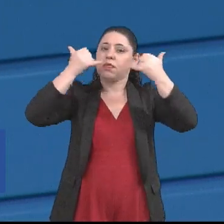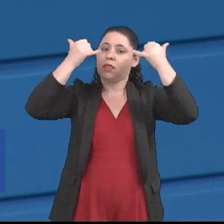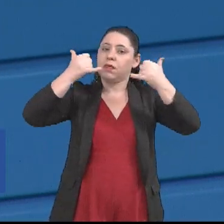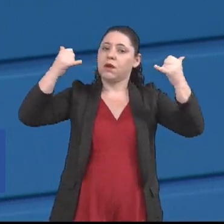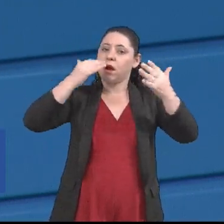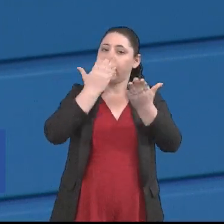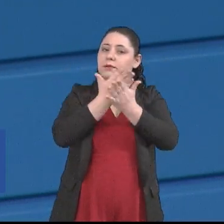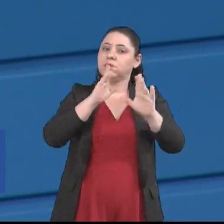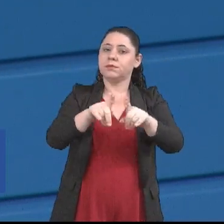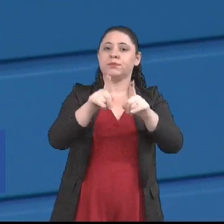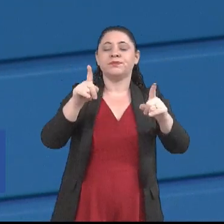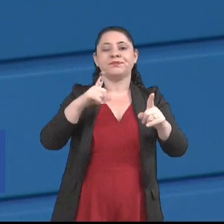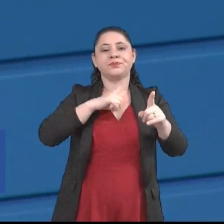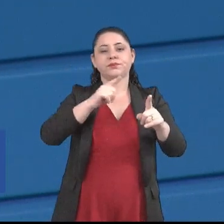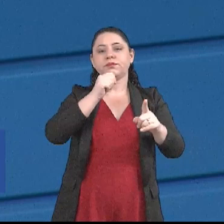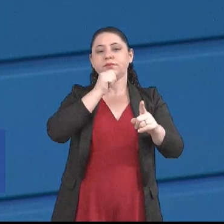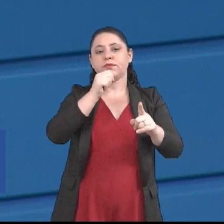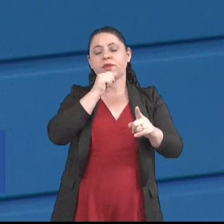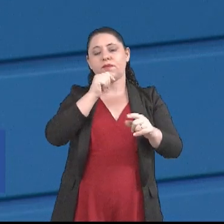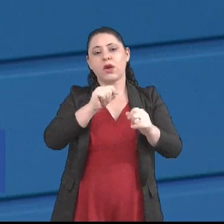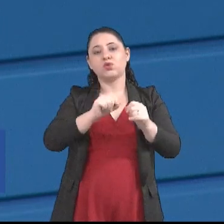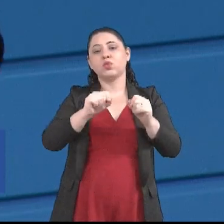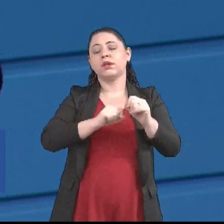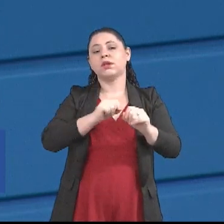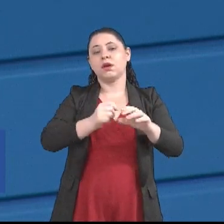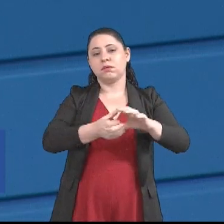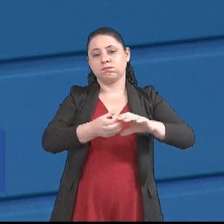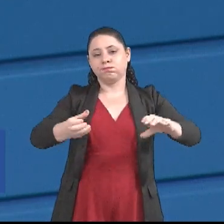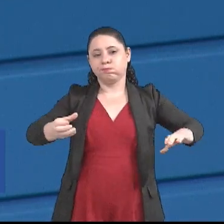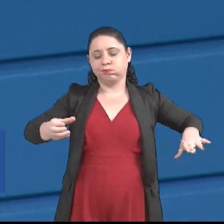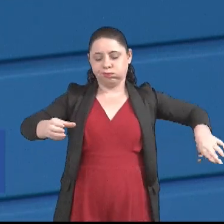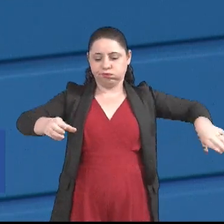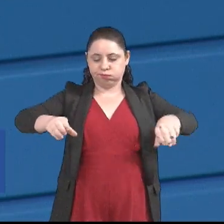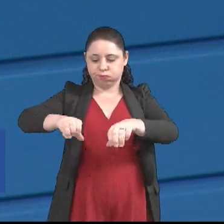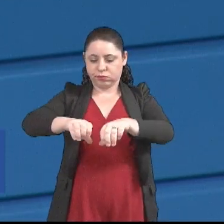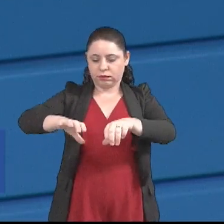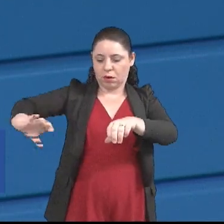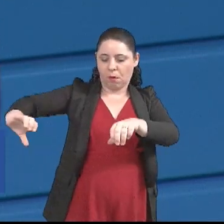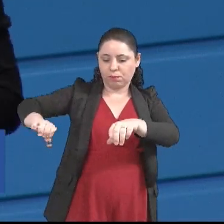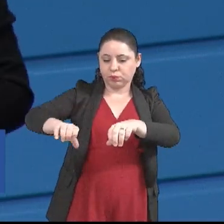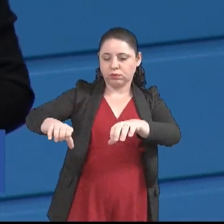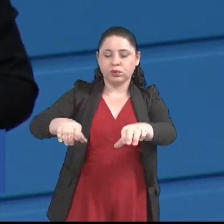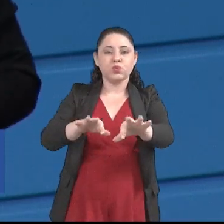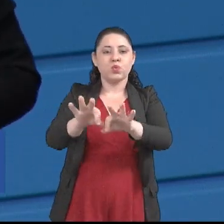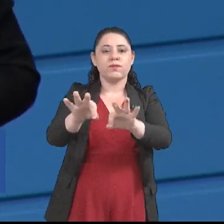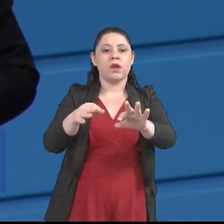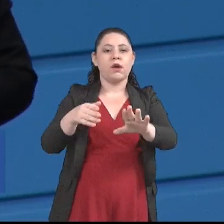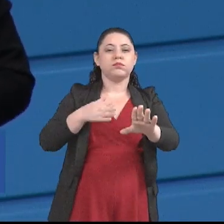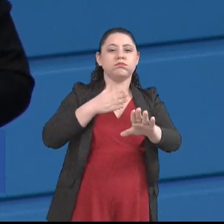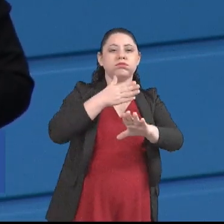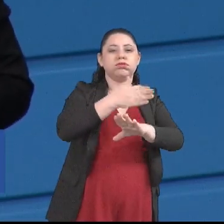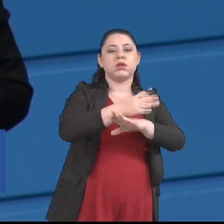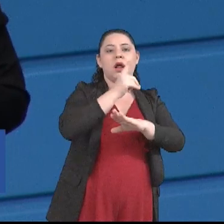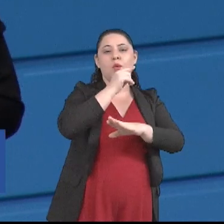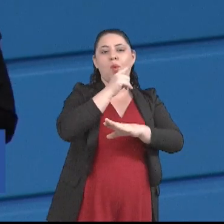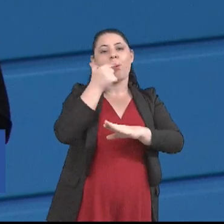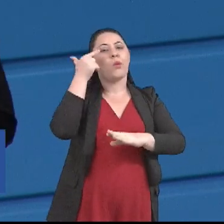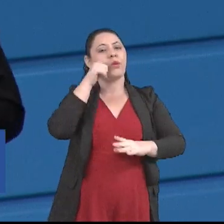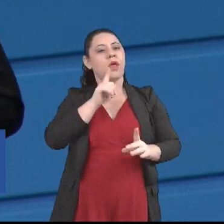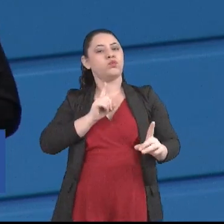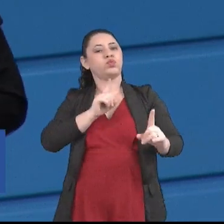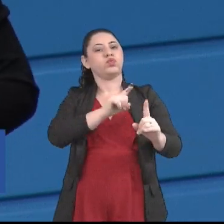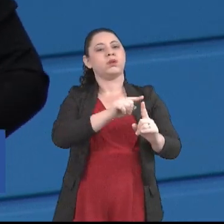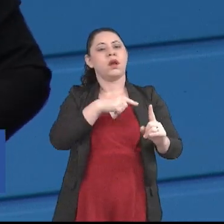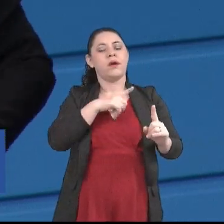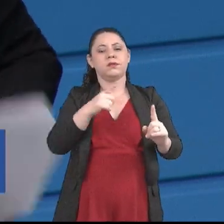só que ainda falta uma adutora para que essa água realmente chegue a essas casas. E realmente a situação ali é desumana,